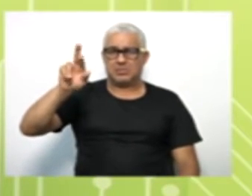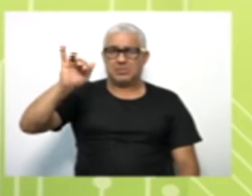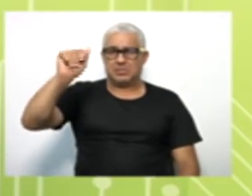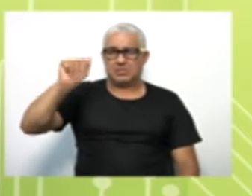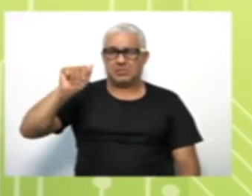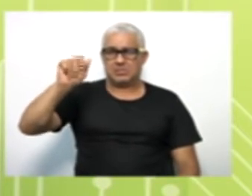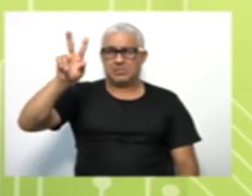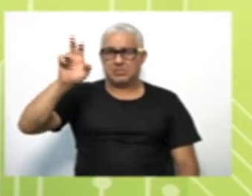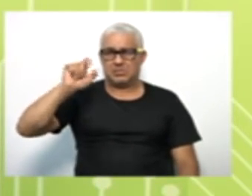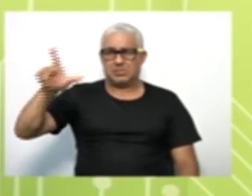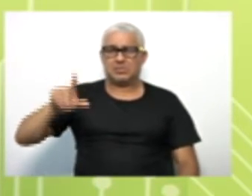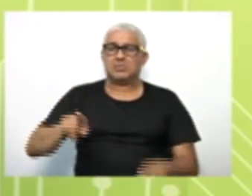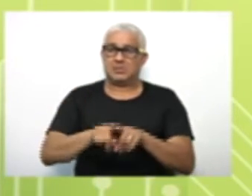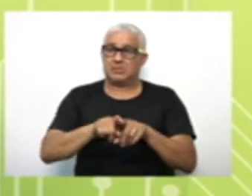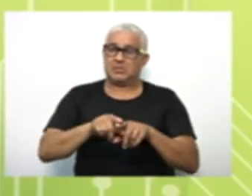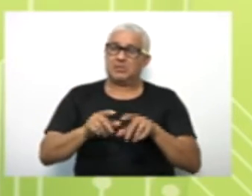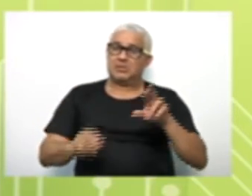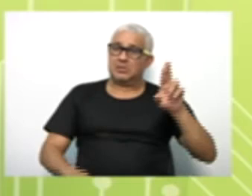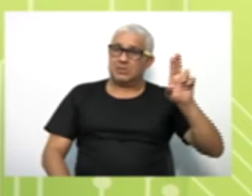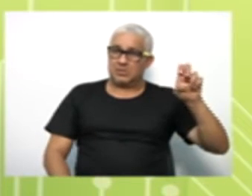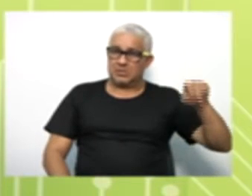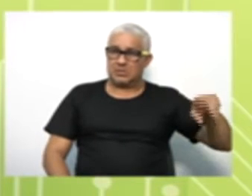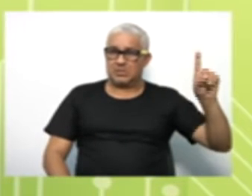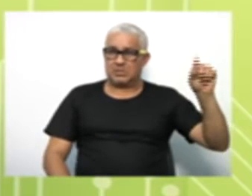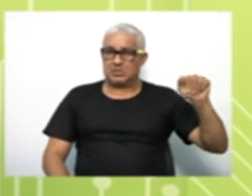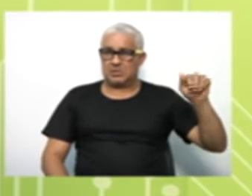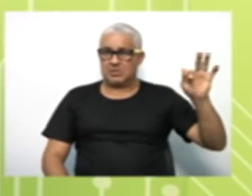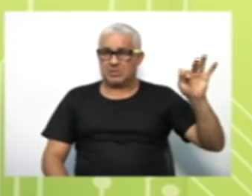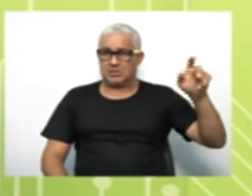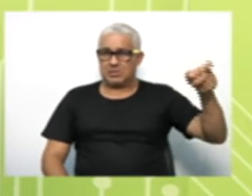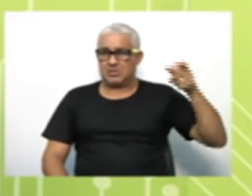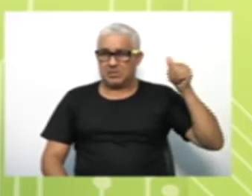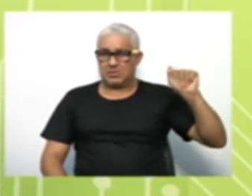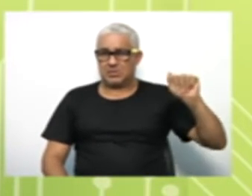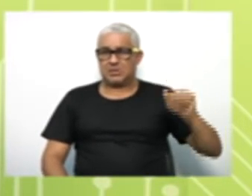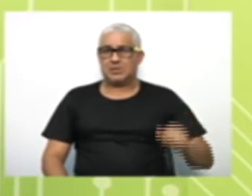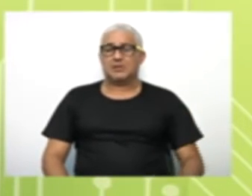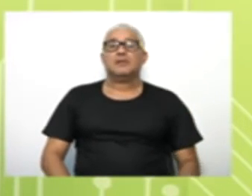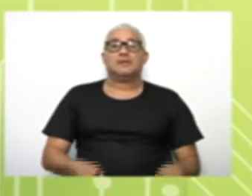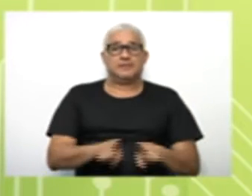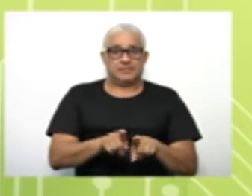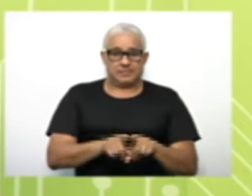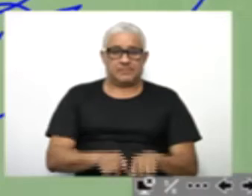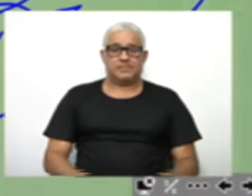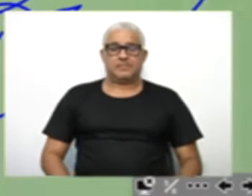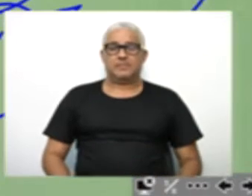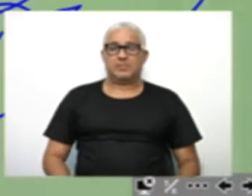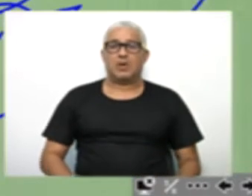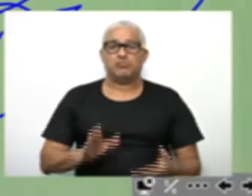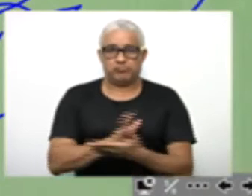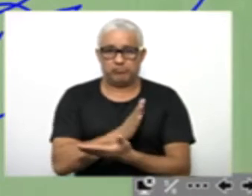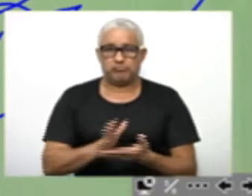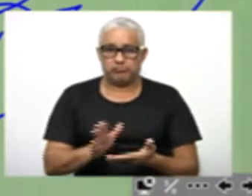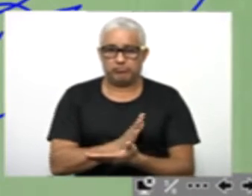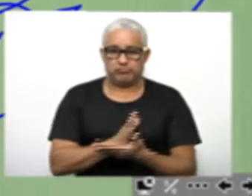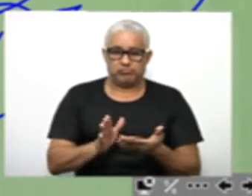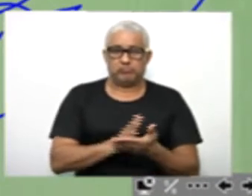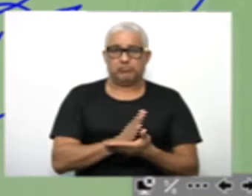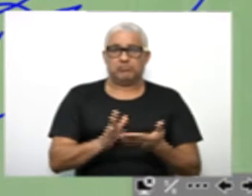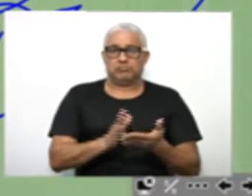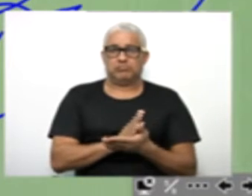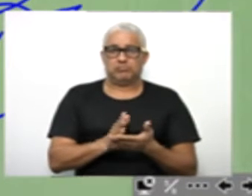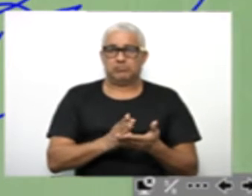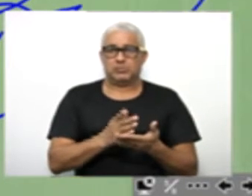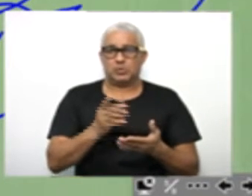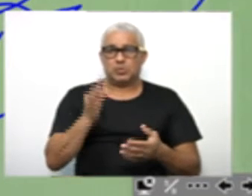fixa. E tem os arrojados também que todo investimento que ele realiza é em renda variável. Tudo bem, professor?